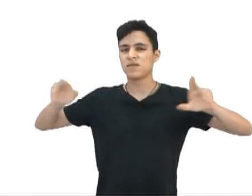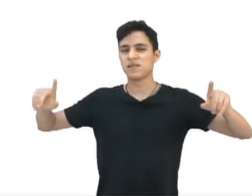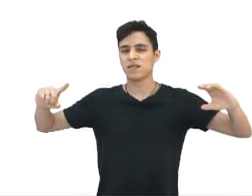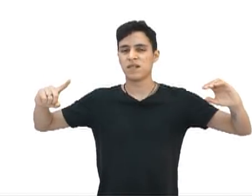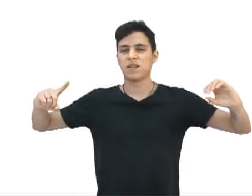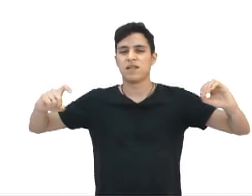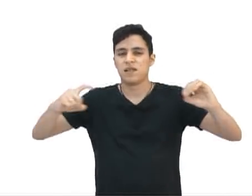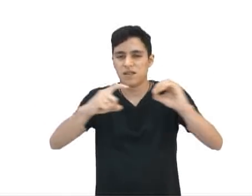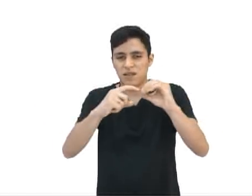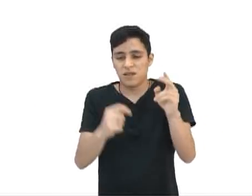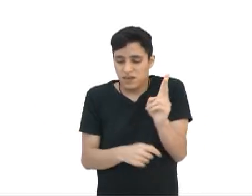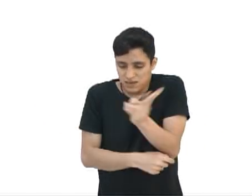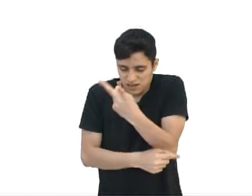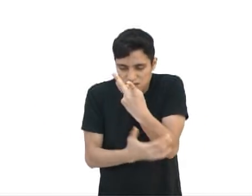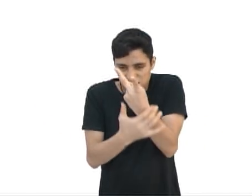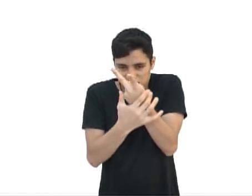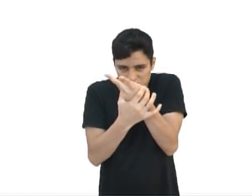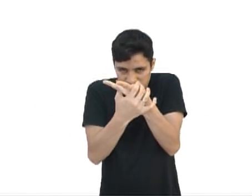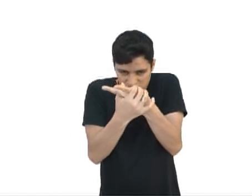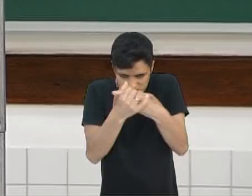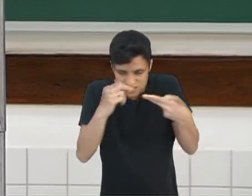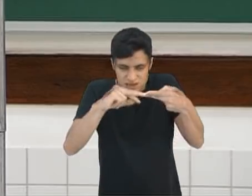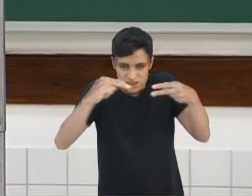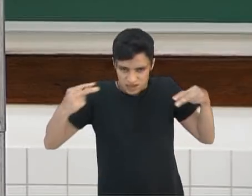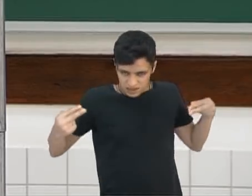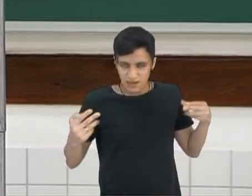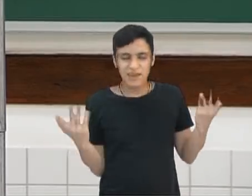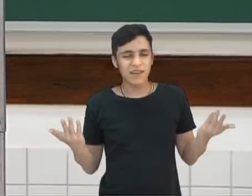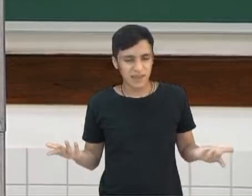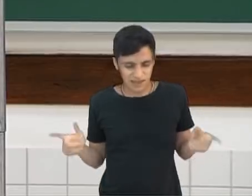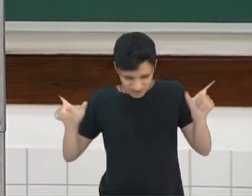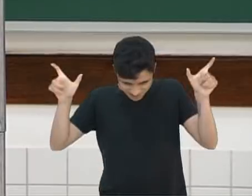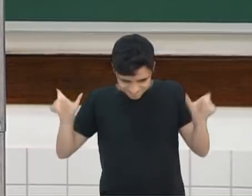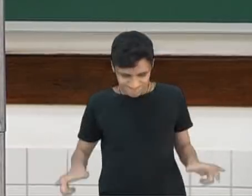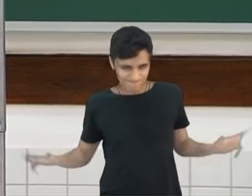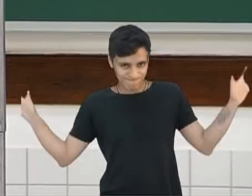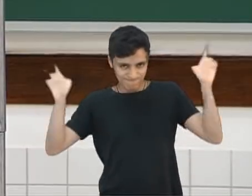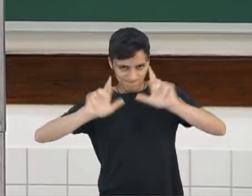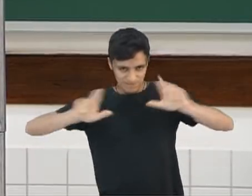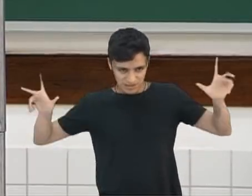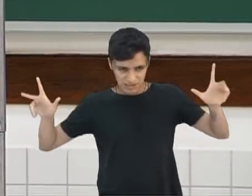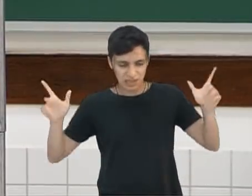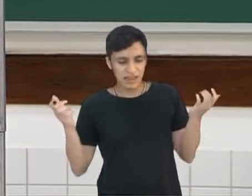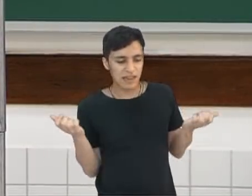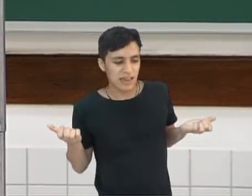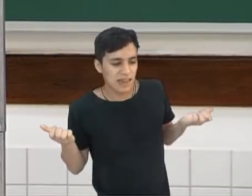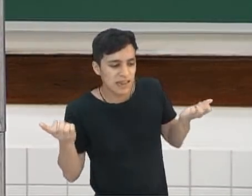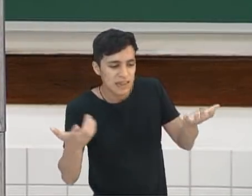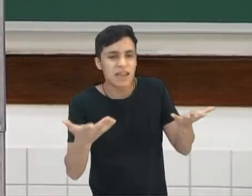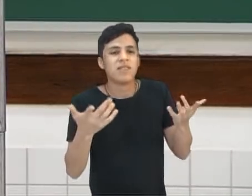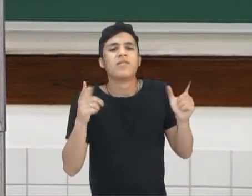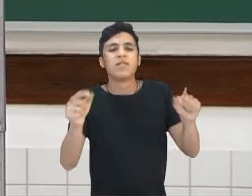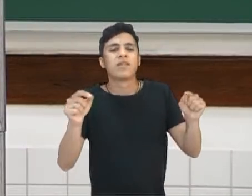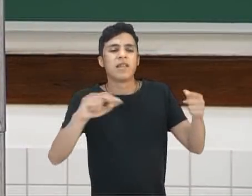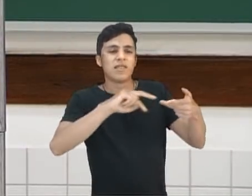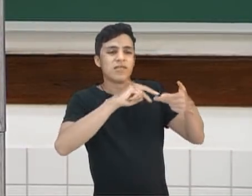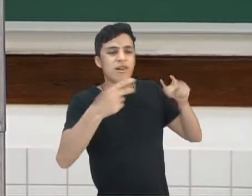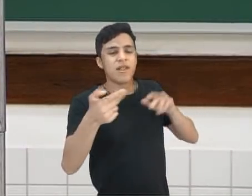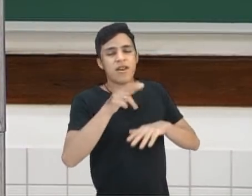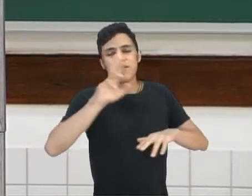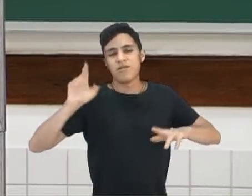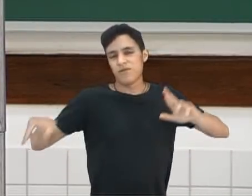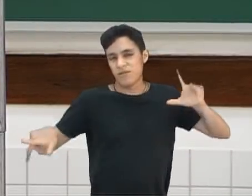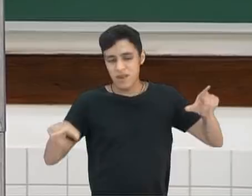diferentes, células reprodutivas, que vêm de genitores diferentes, trazendo cargas genéticas